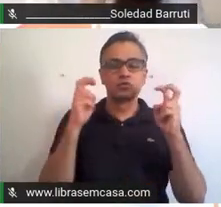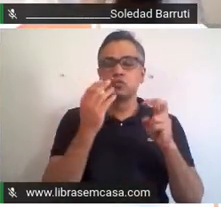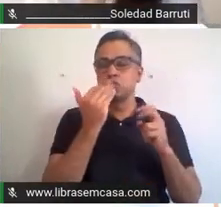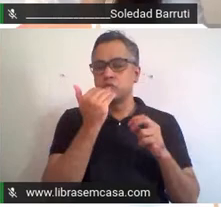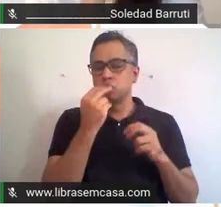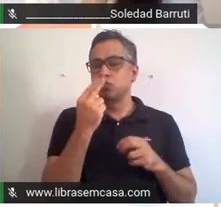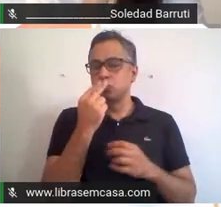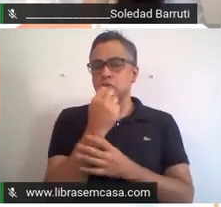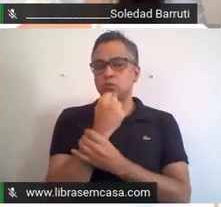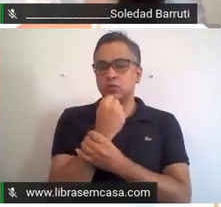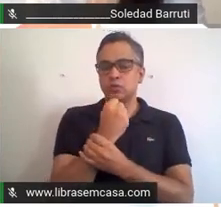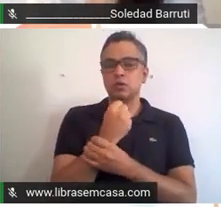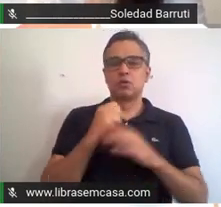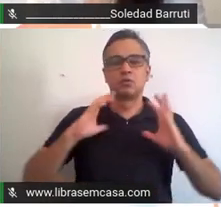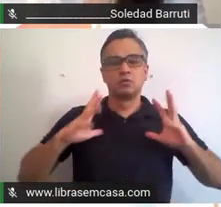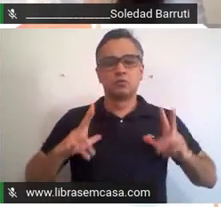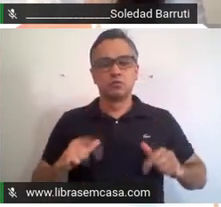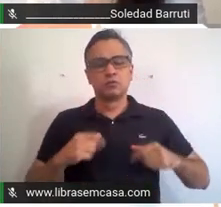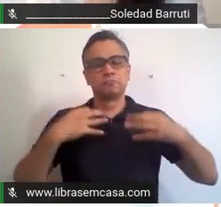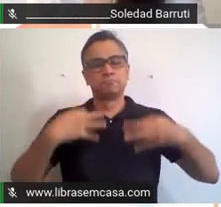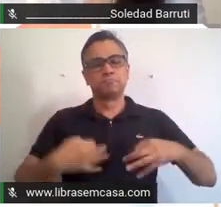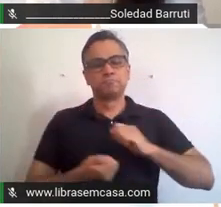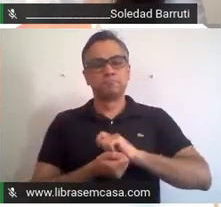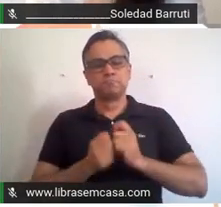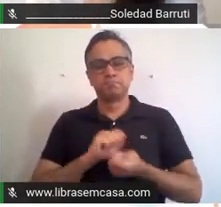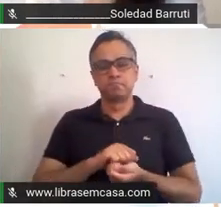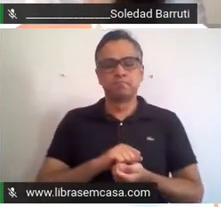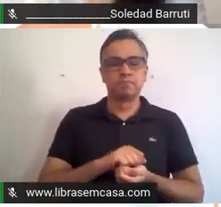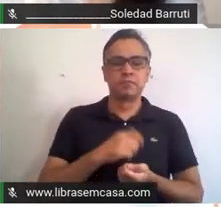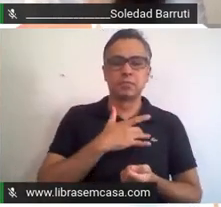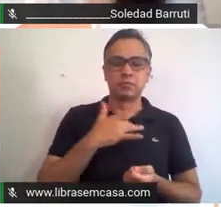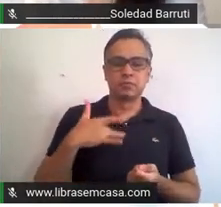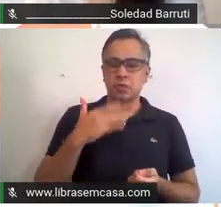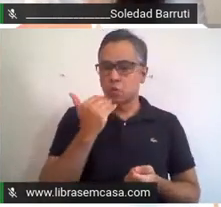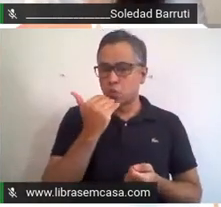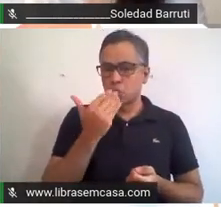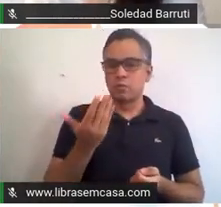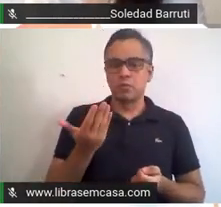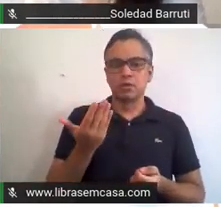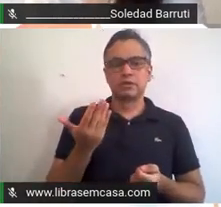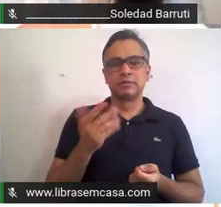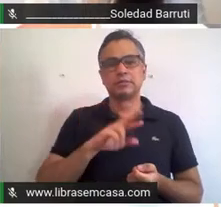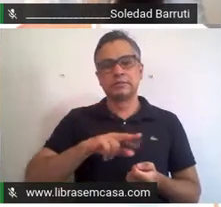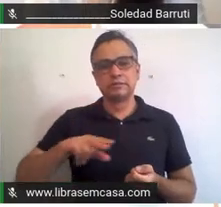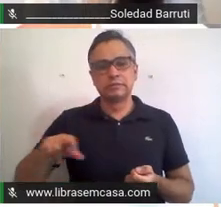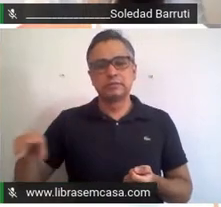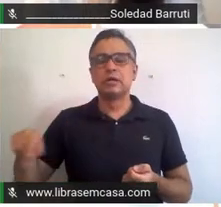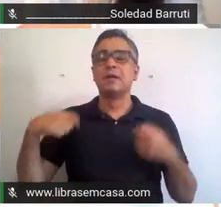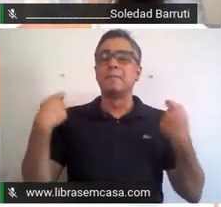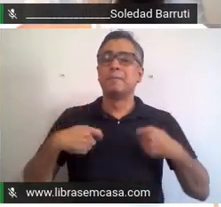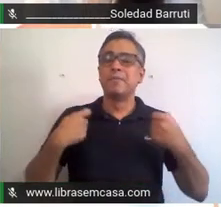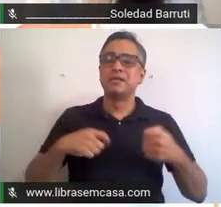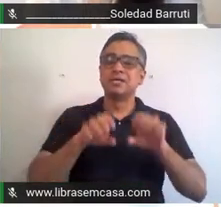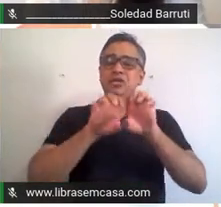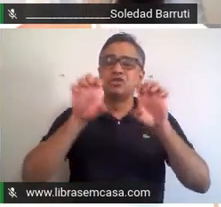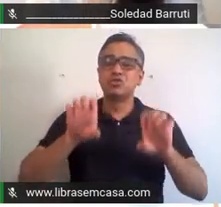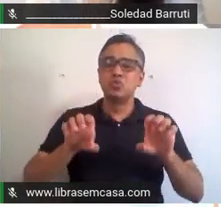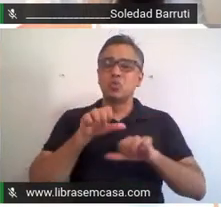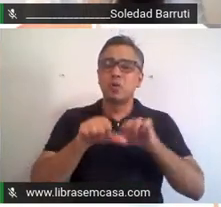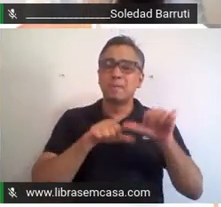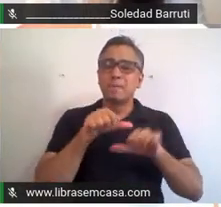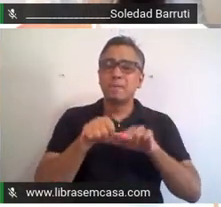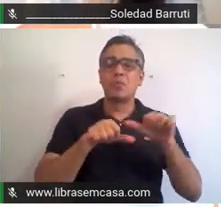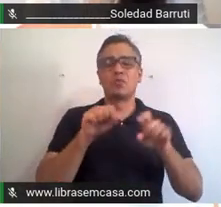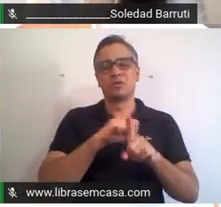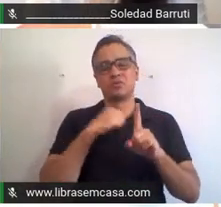alimentação adequada e saudável, etc., ele implica em mudanças estruturais da nossa sociedade, né?